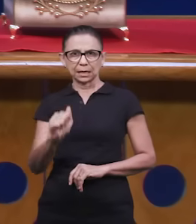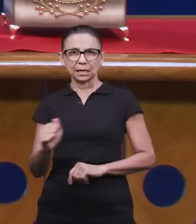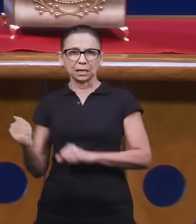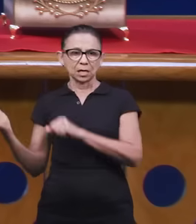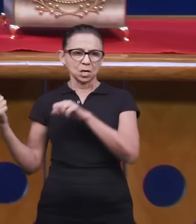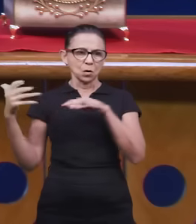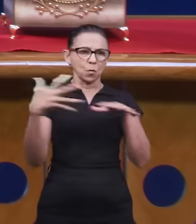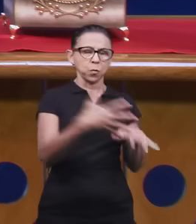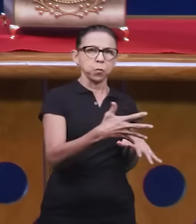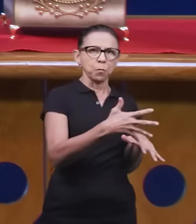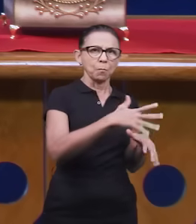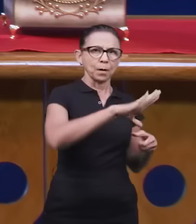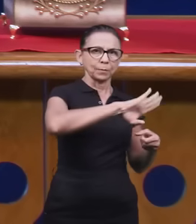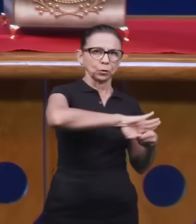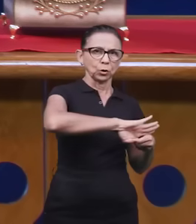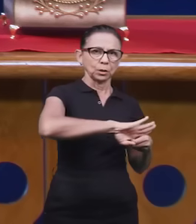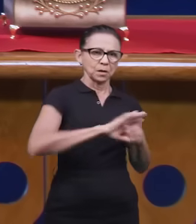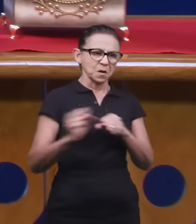Babilônico.